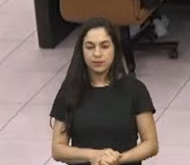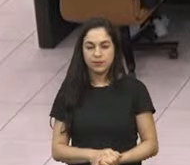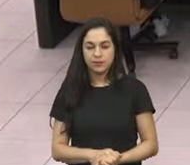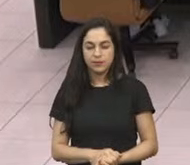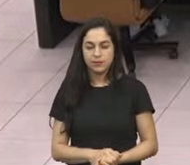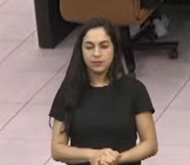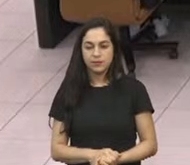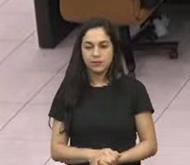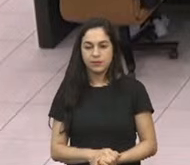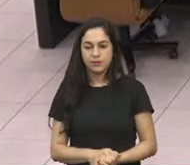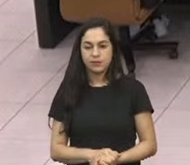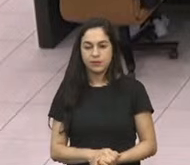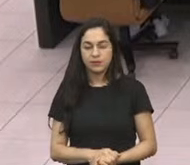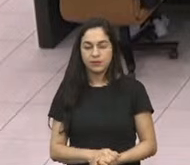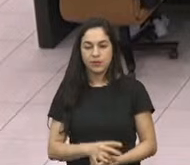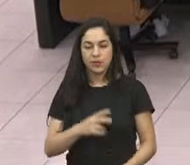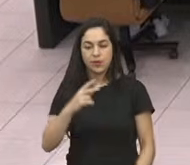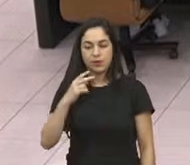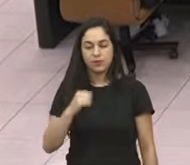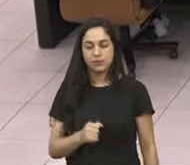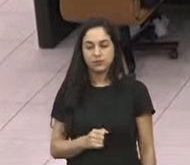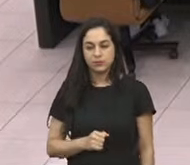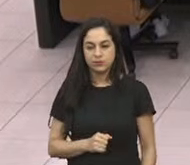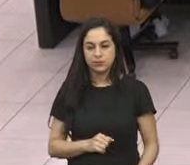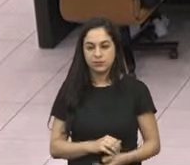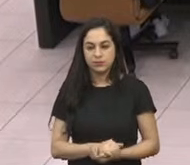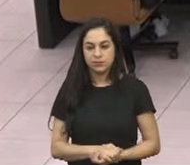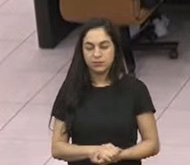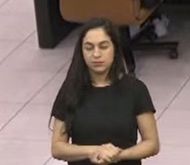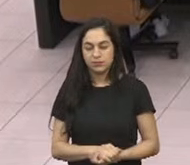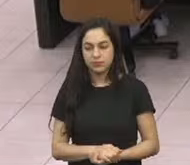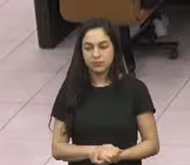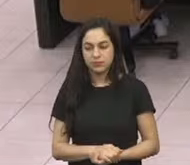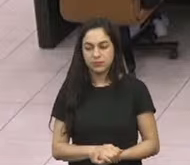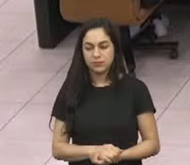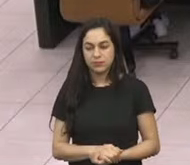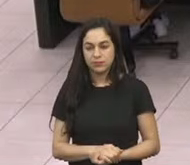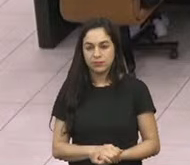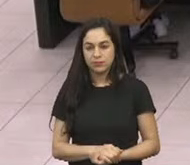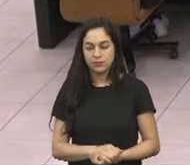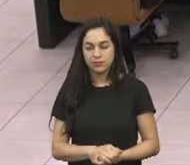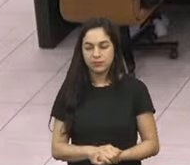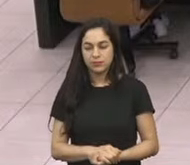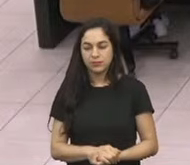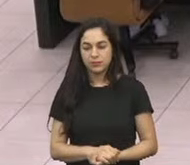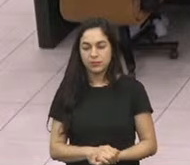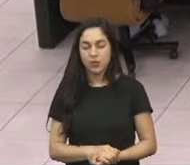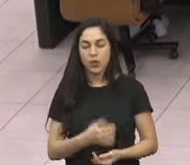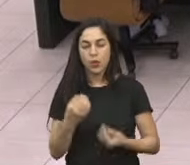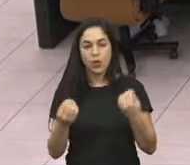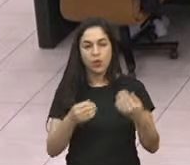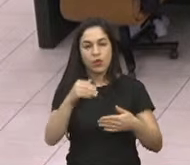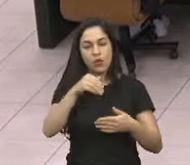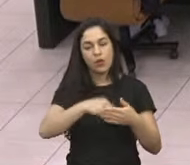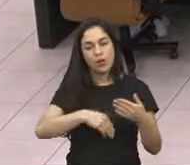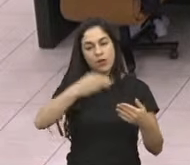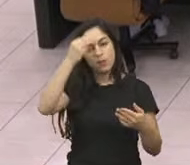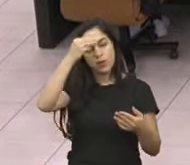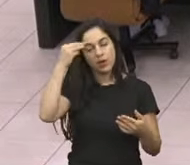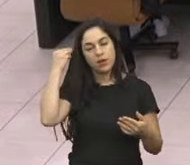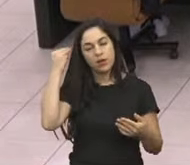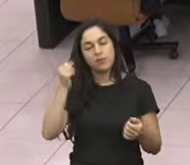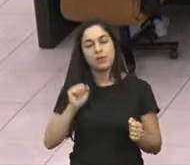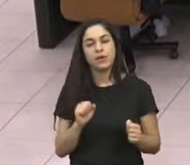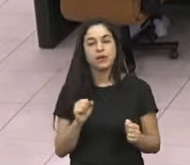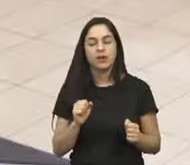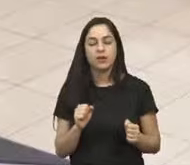Como vota a vereadora... Não apareceu para mim, desculpa. Como voto a vereadora Maria Amélia. Como